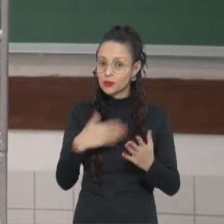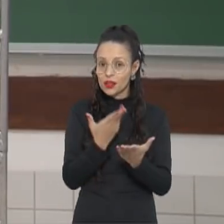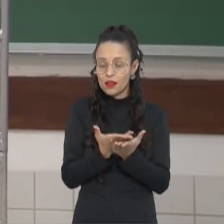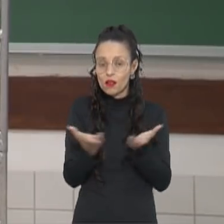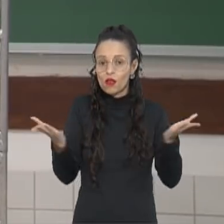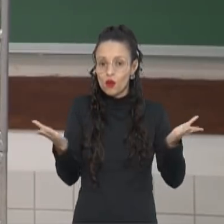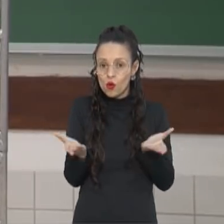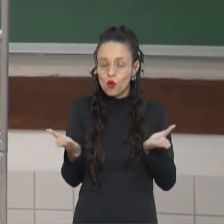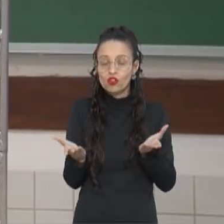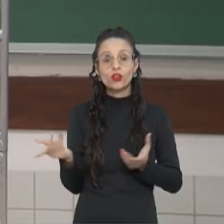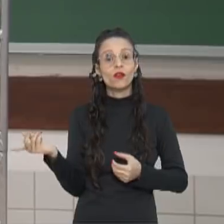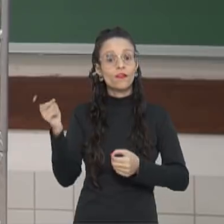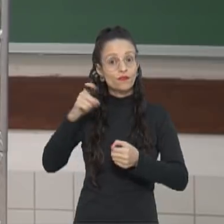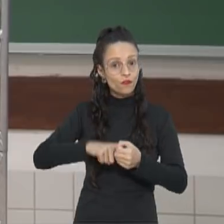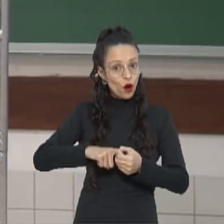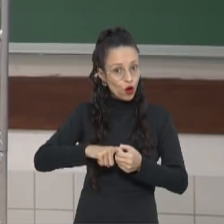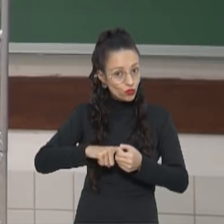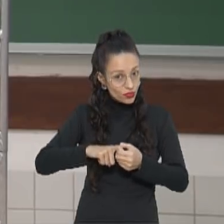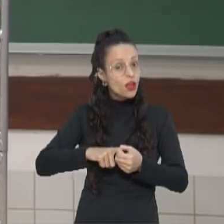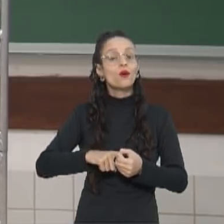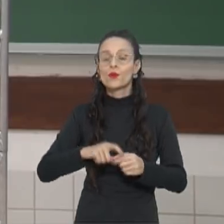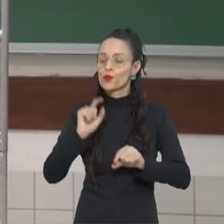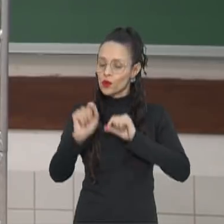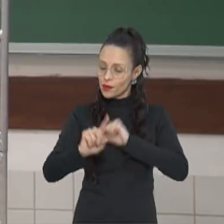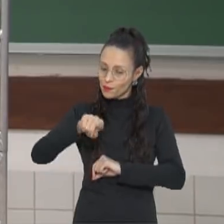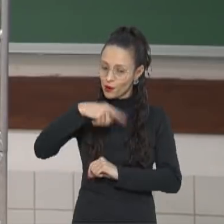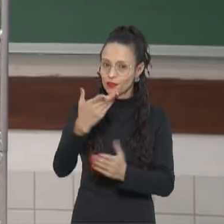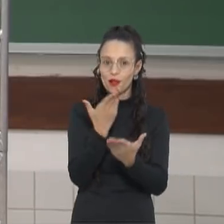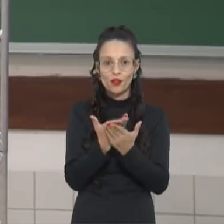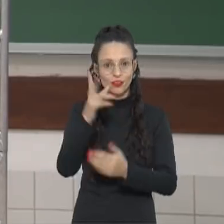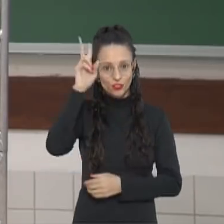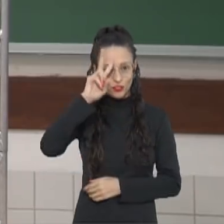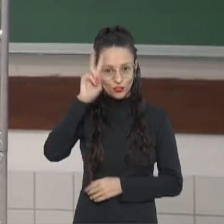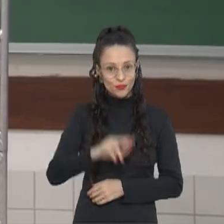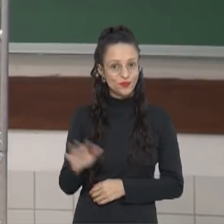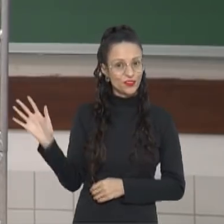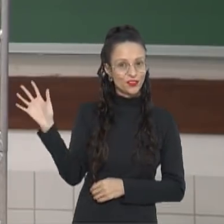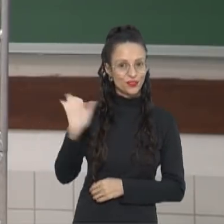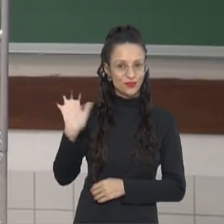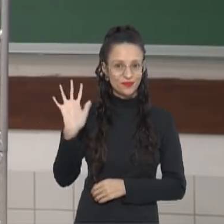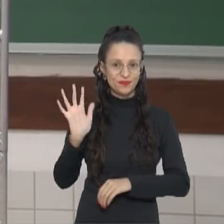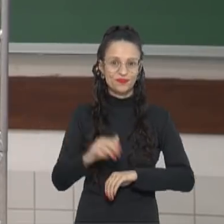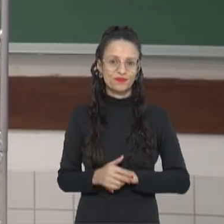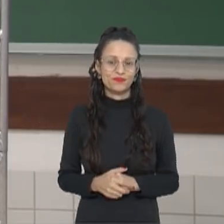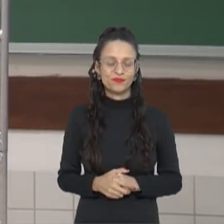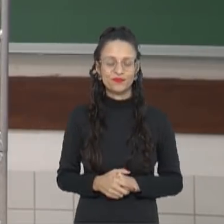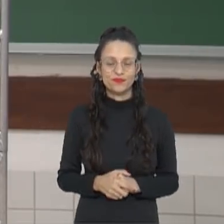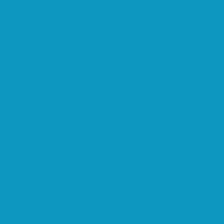hoje e a gente volta então na nossa próxima aula de história. Tchau, galera!